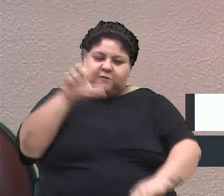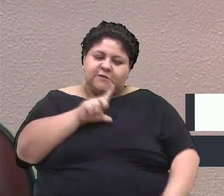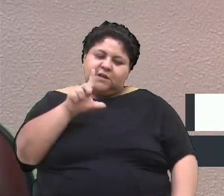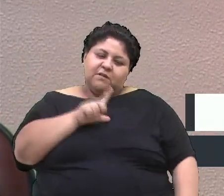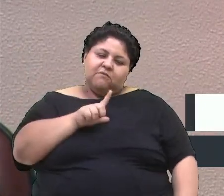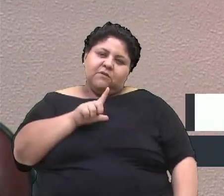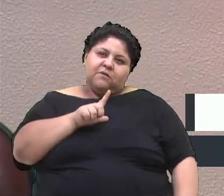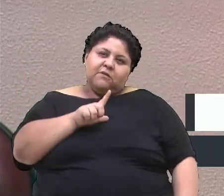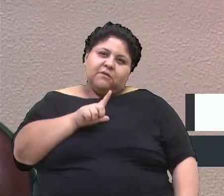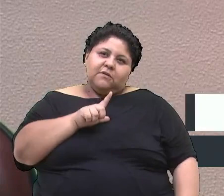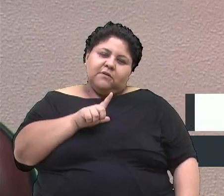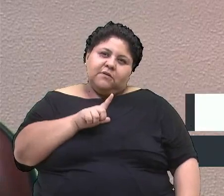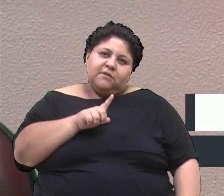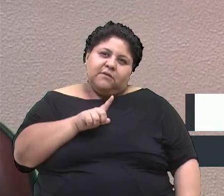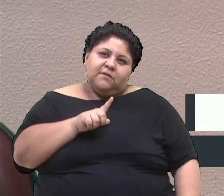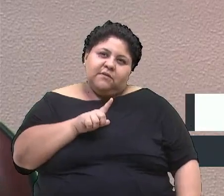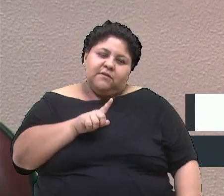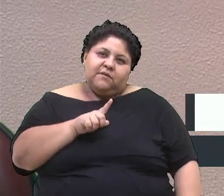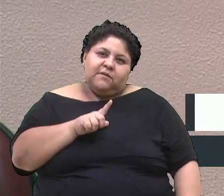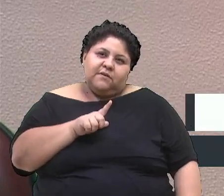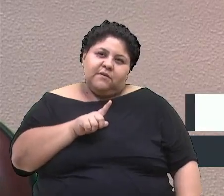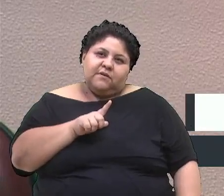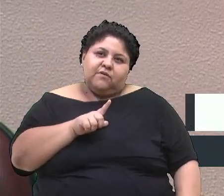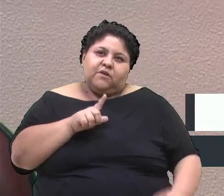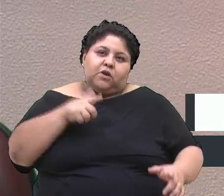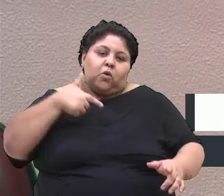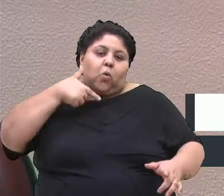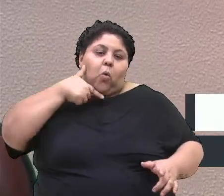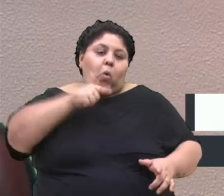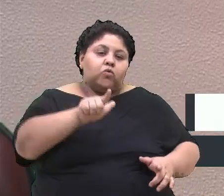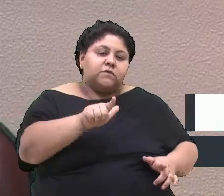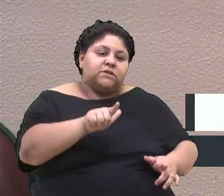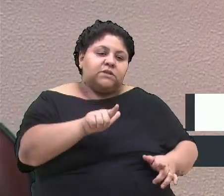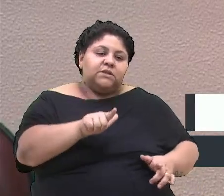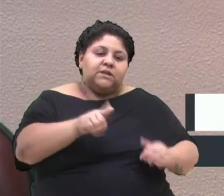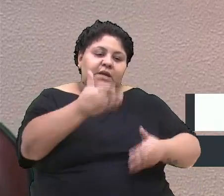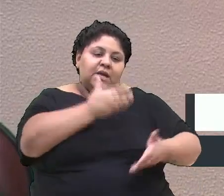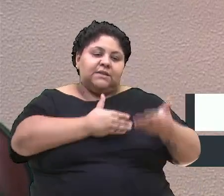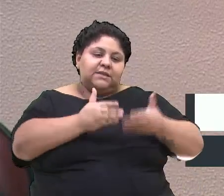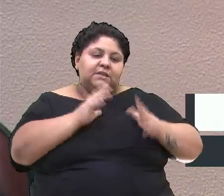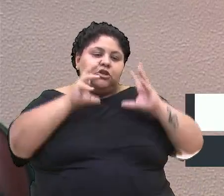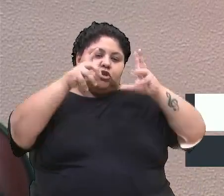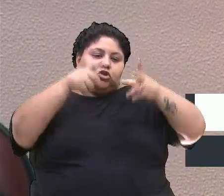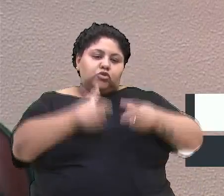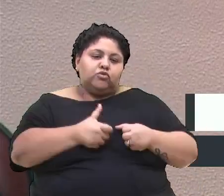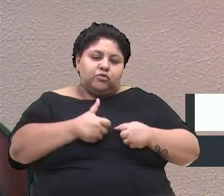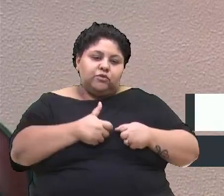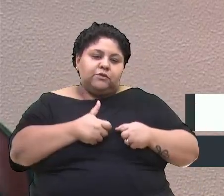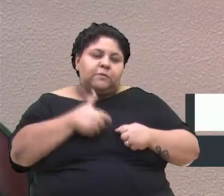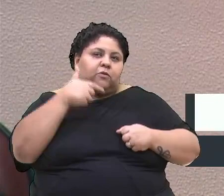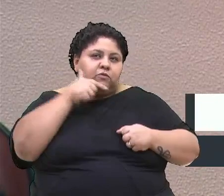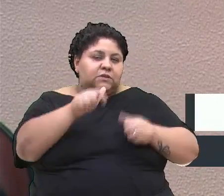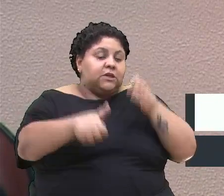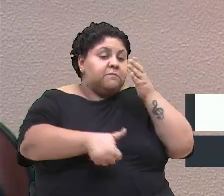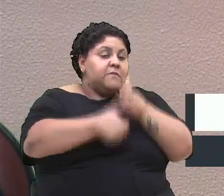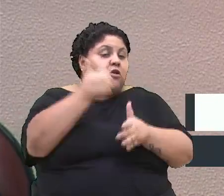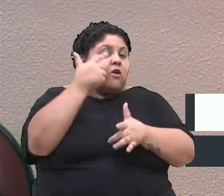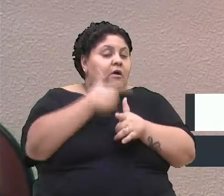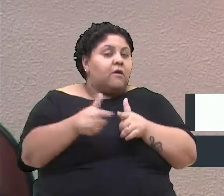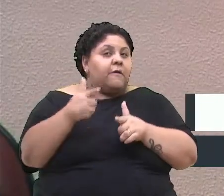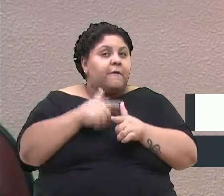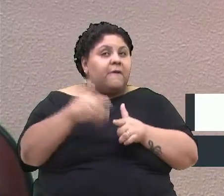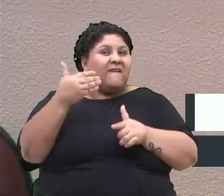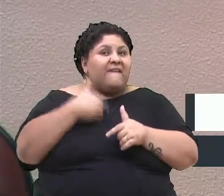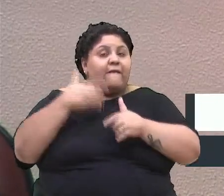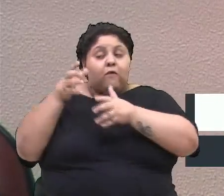abraçar essa situação para suprir as suas dificuldades financeiras. Então, sou contra